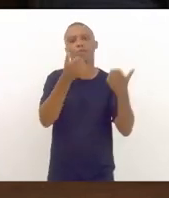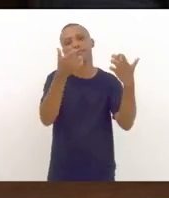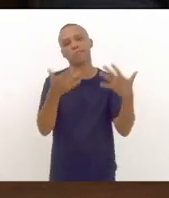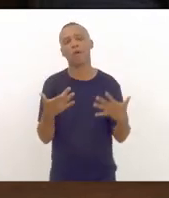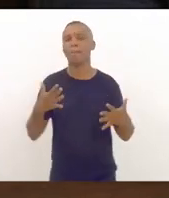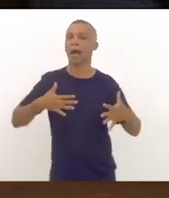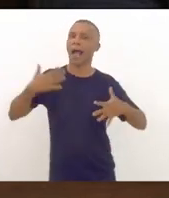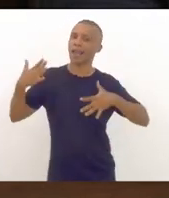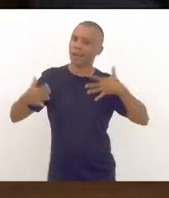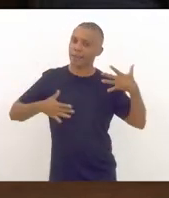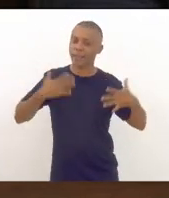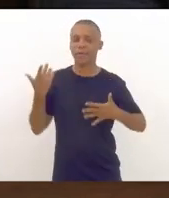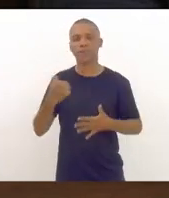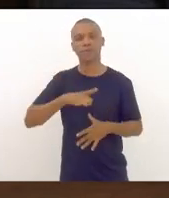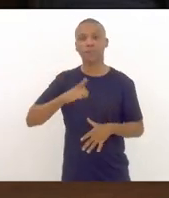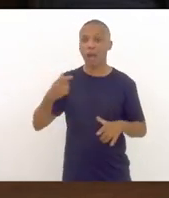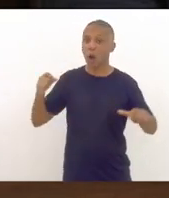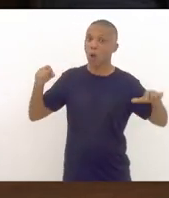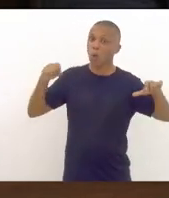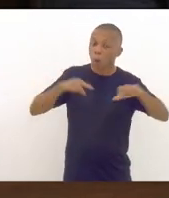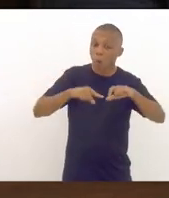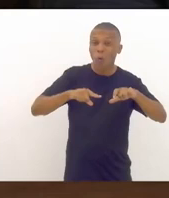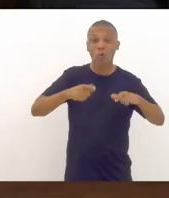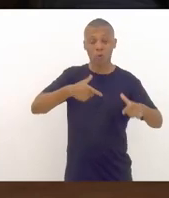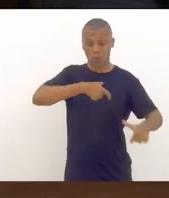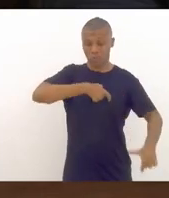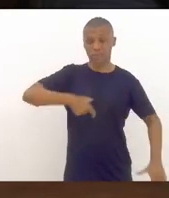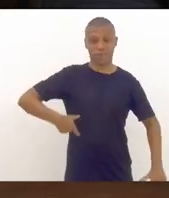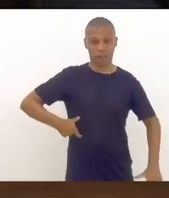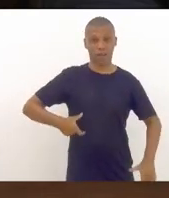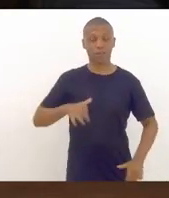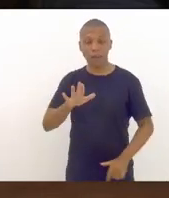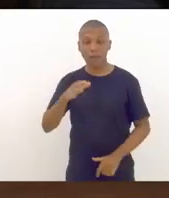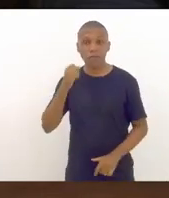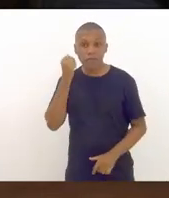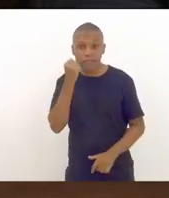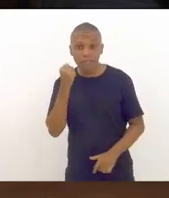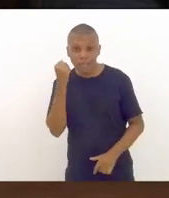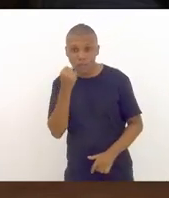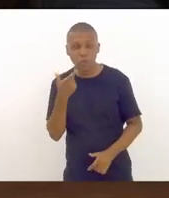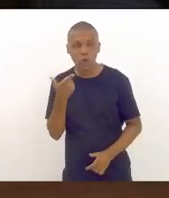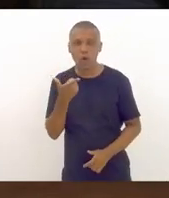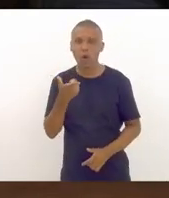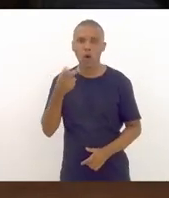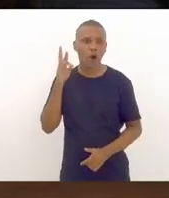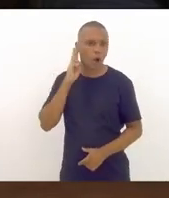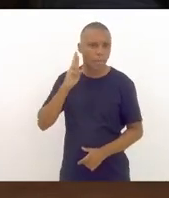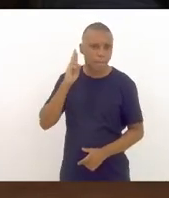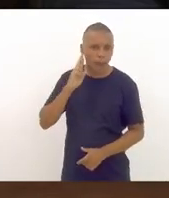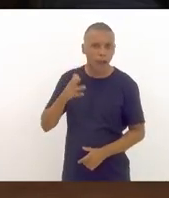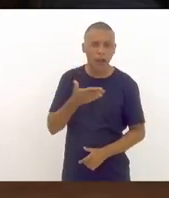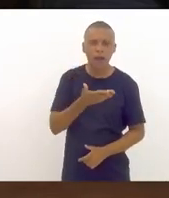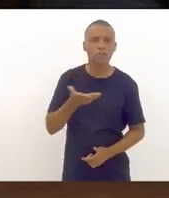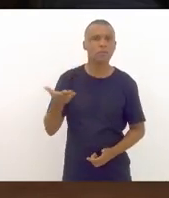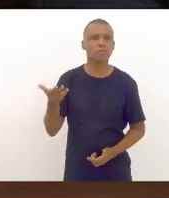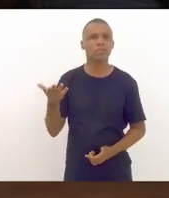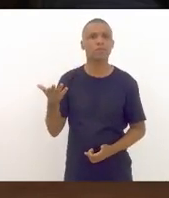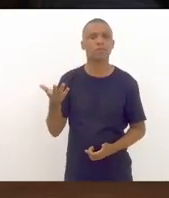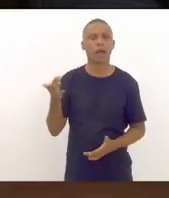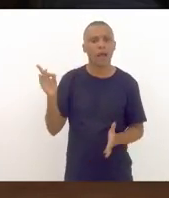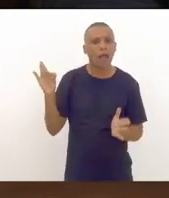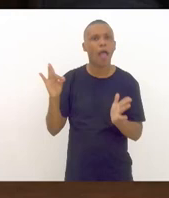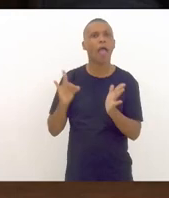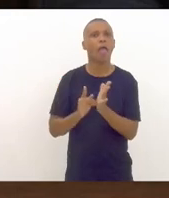quando metia gol no Vasco, mas agora o senador Romário, realmente uma pessoa